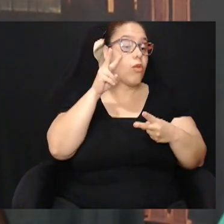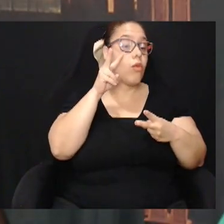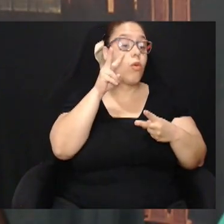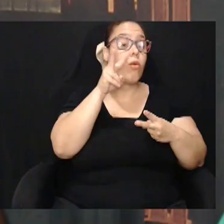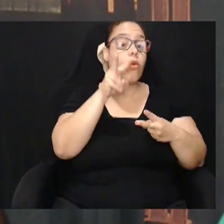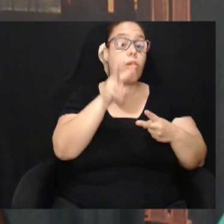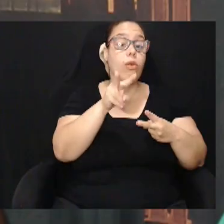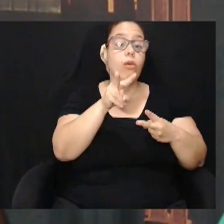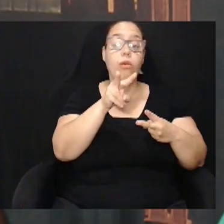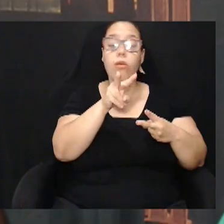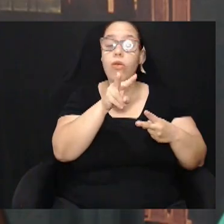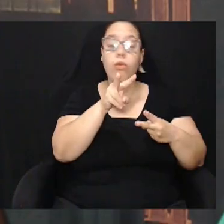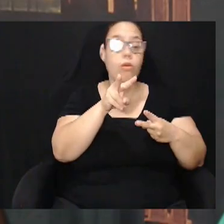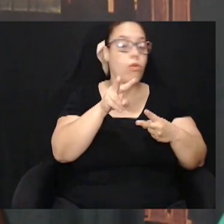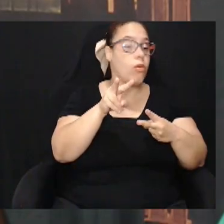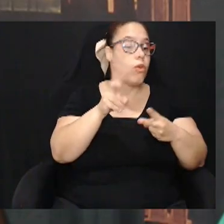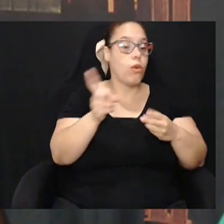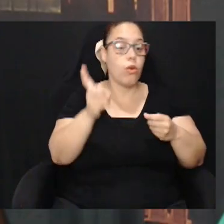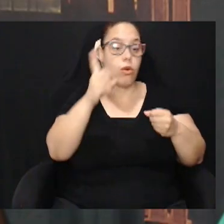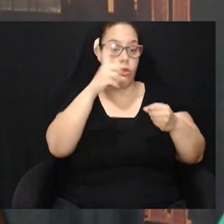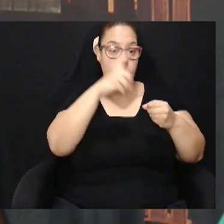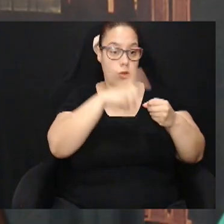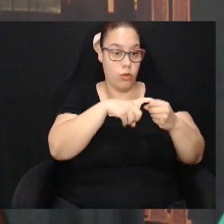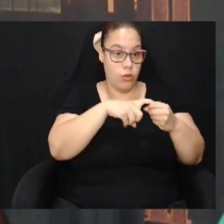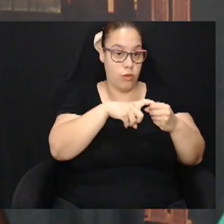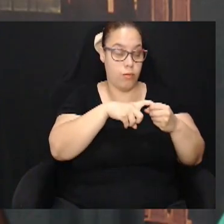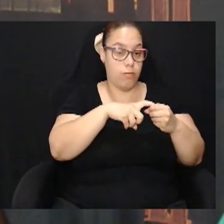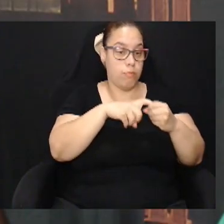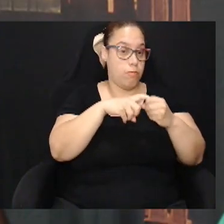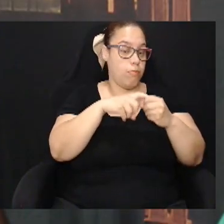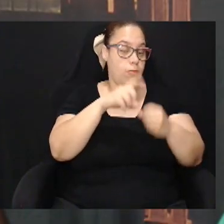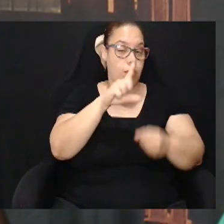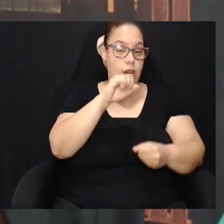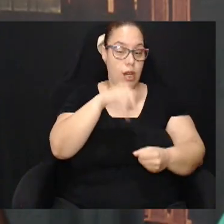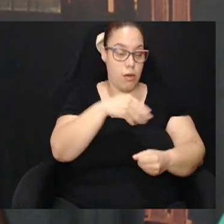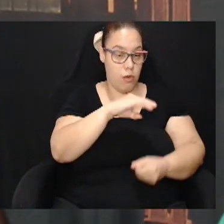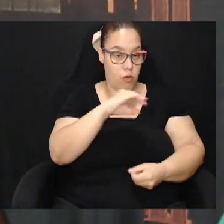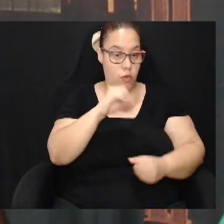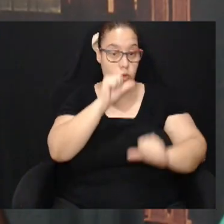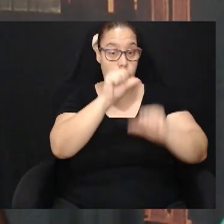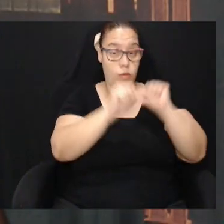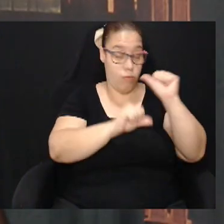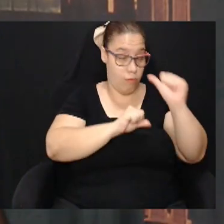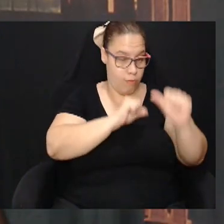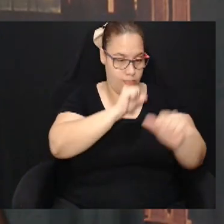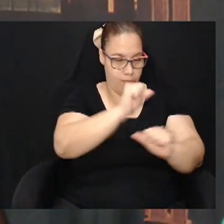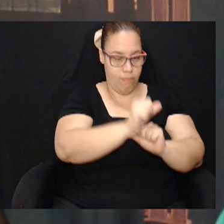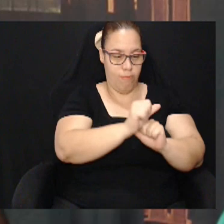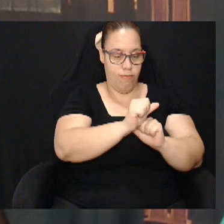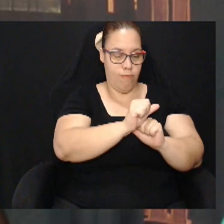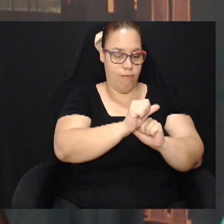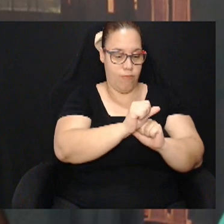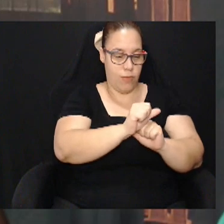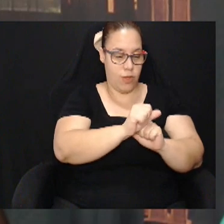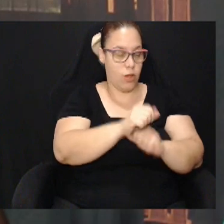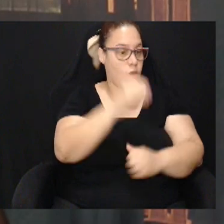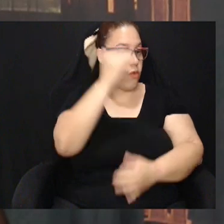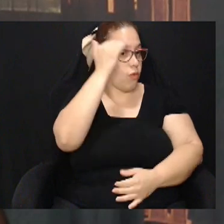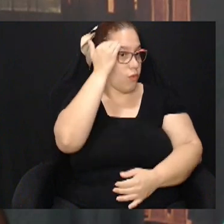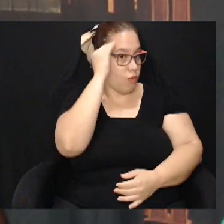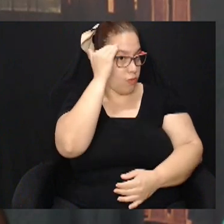visual, ele volta para a região do sistema límbico e aí ele modula o que a gente está entendendo, o que a gente está